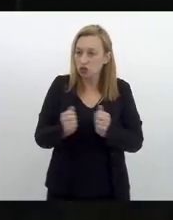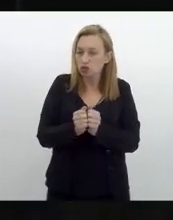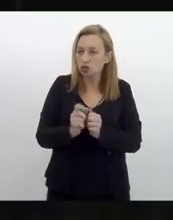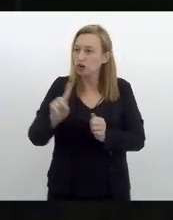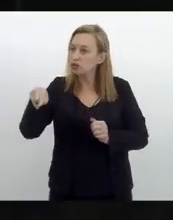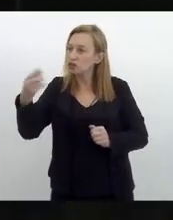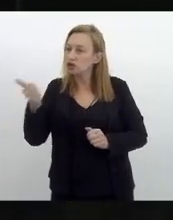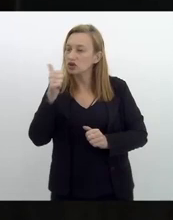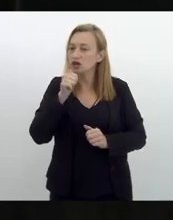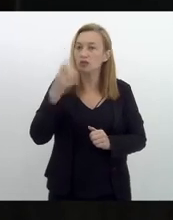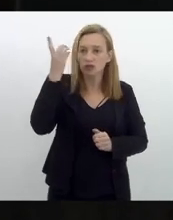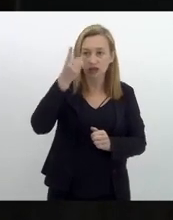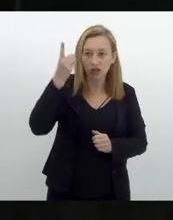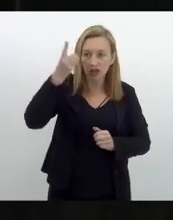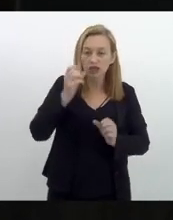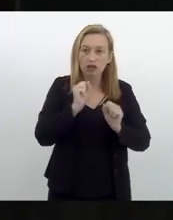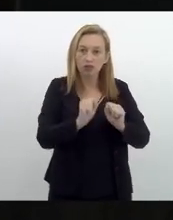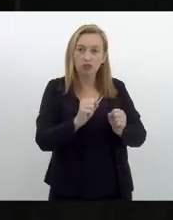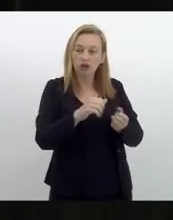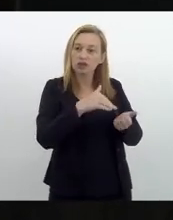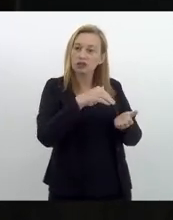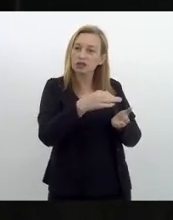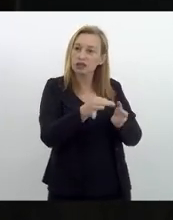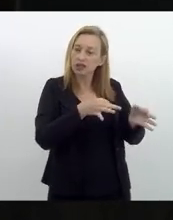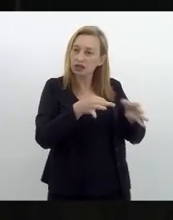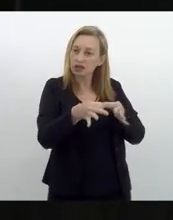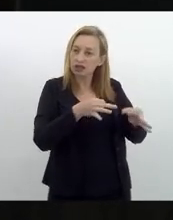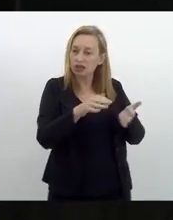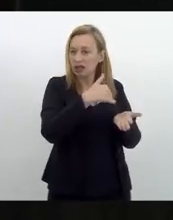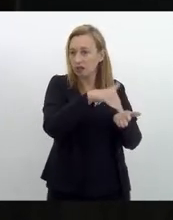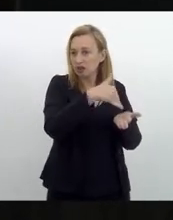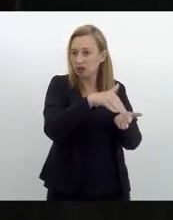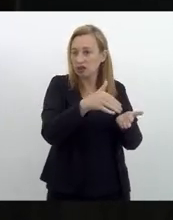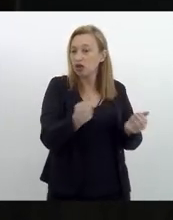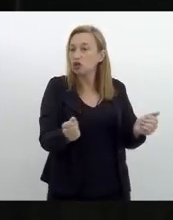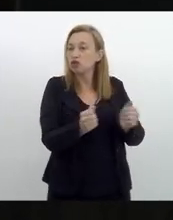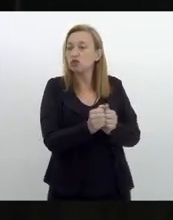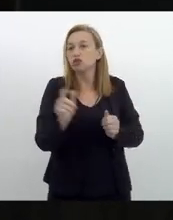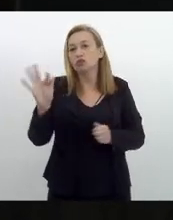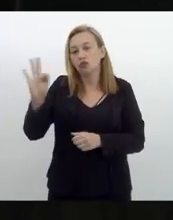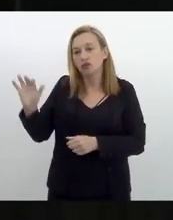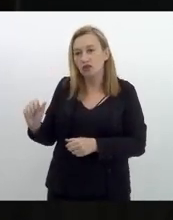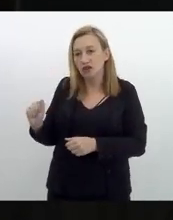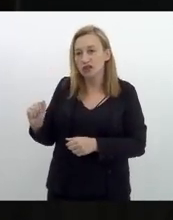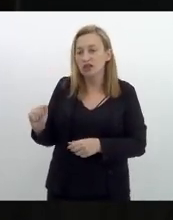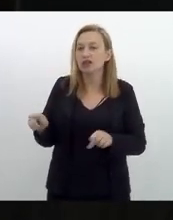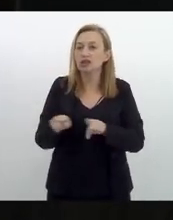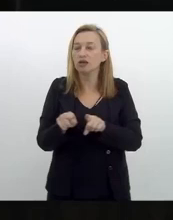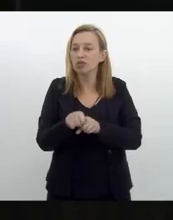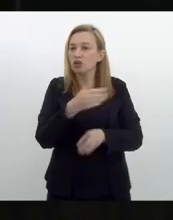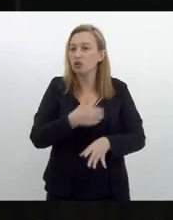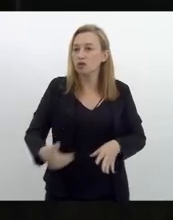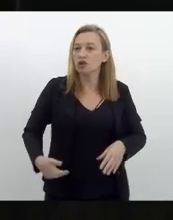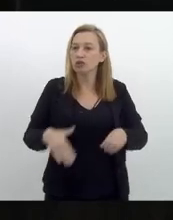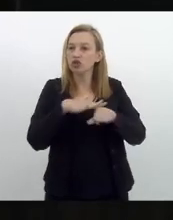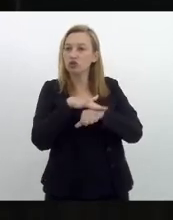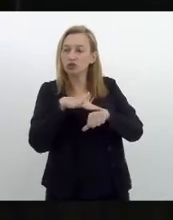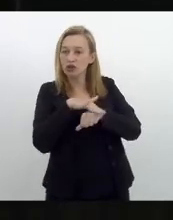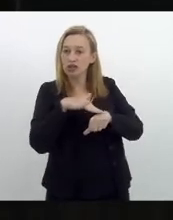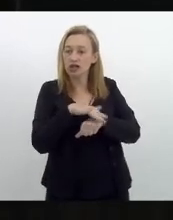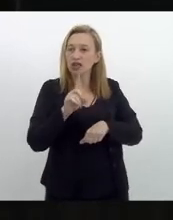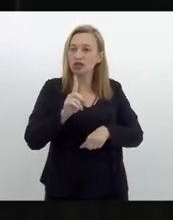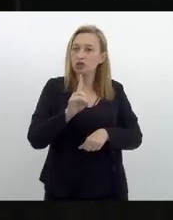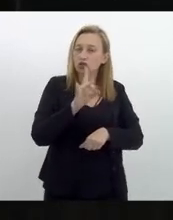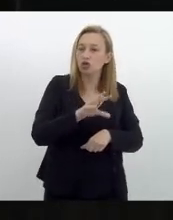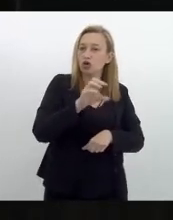a gente possa trazer o secretário de Planejamento e Fazenda, junto com o líder do governo e com quem mais quiser, para a gente pegar não só o 0